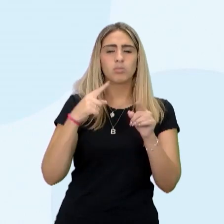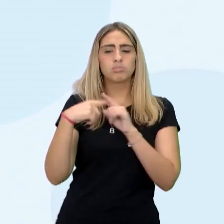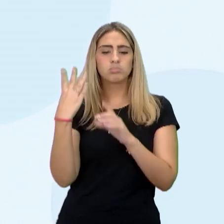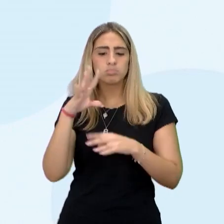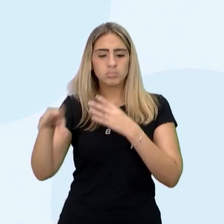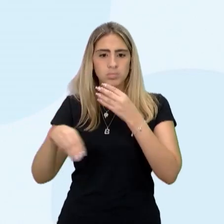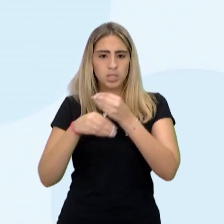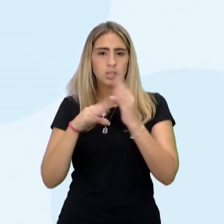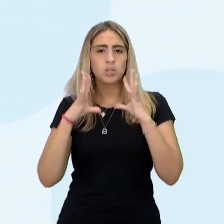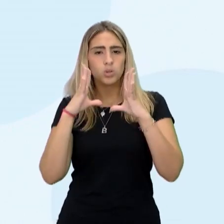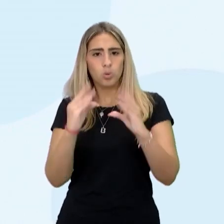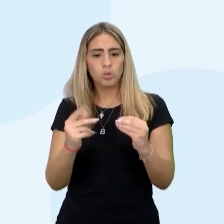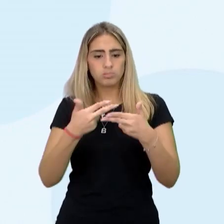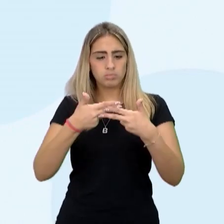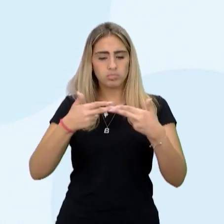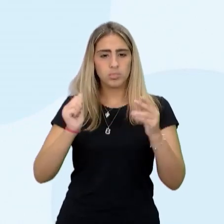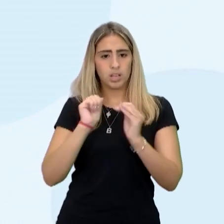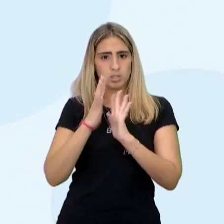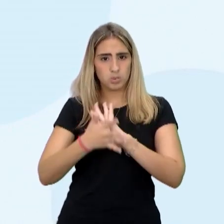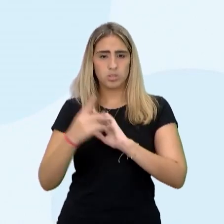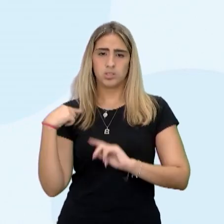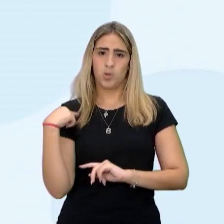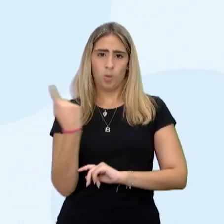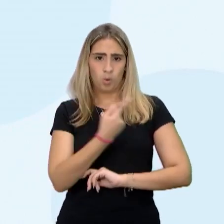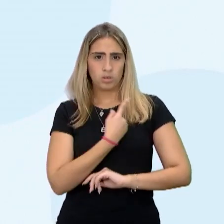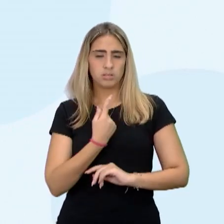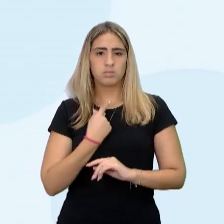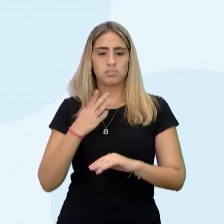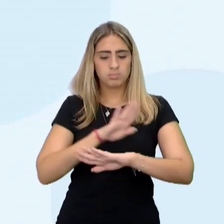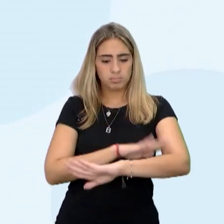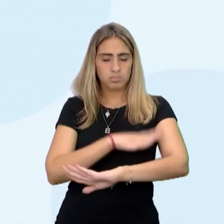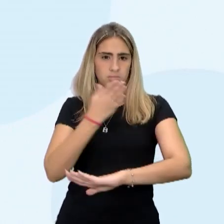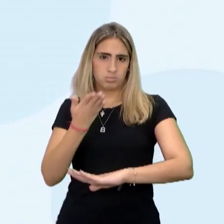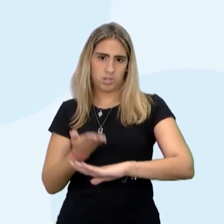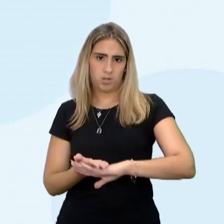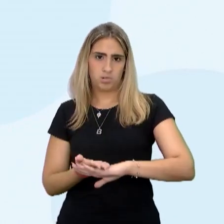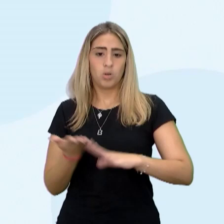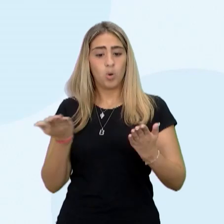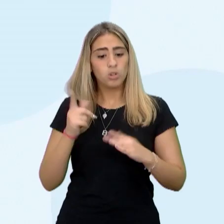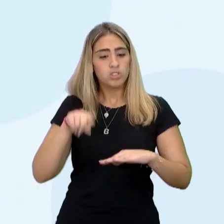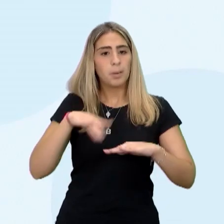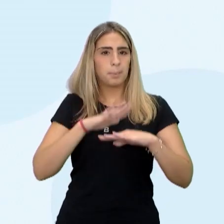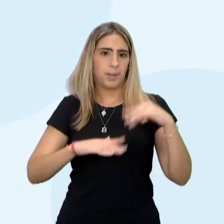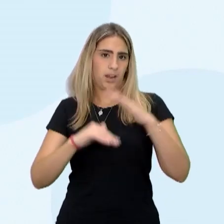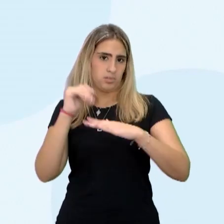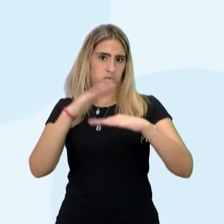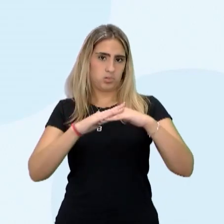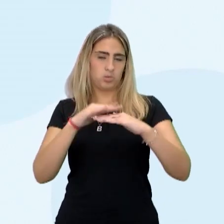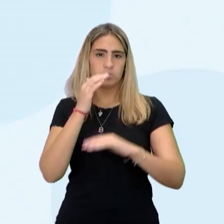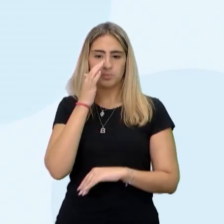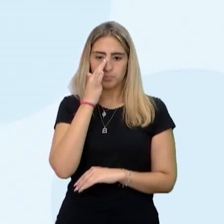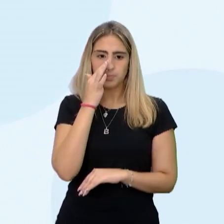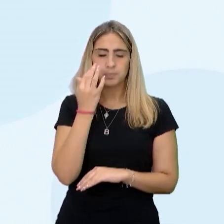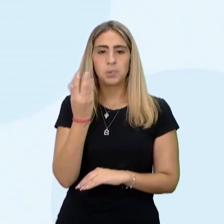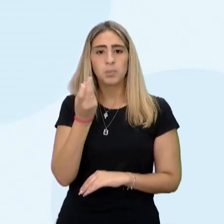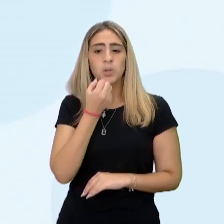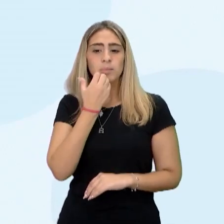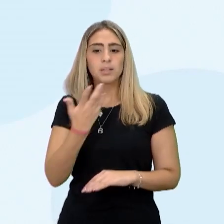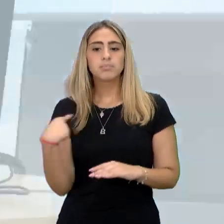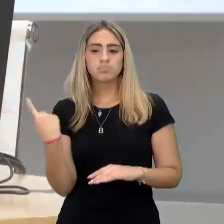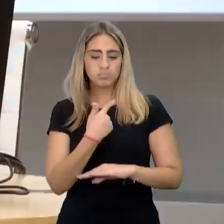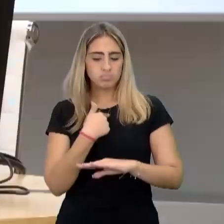todas as ações nossas no programa Ensino Integral ao longo aí do ano letivo. Hoje é o prático, tá bom? Então, muito bem.